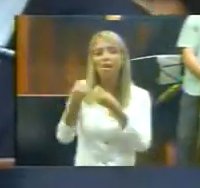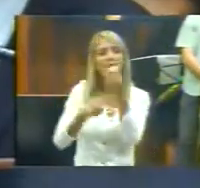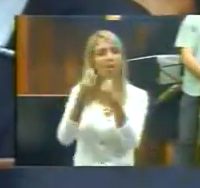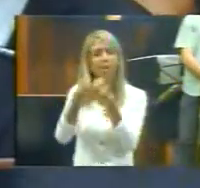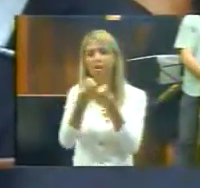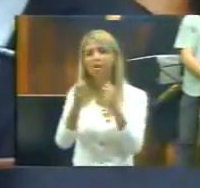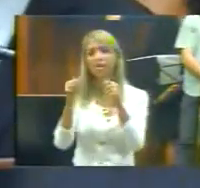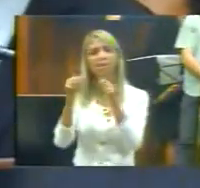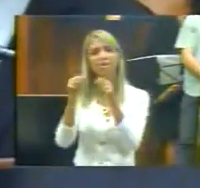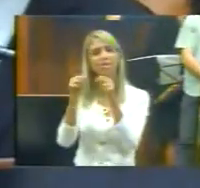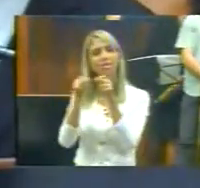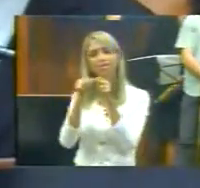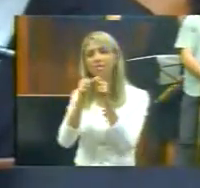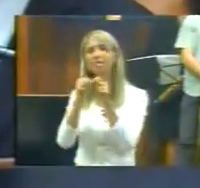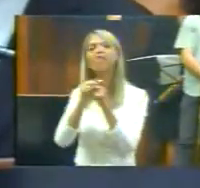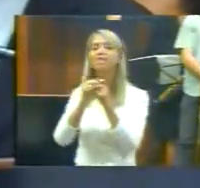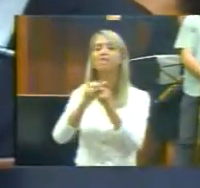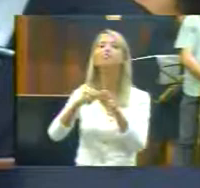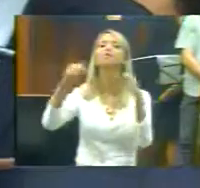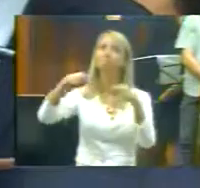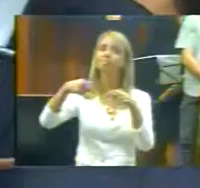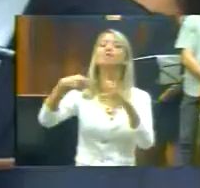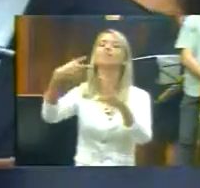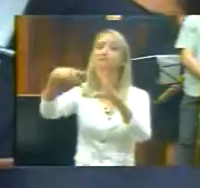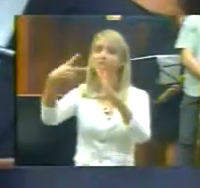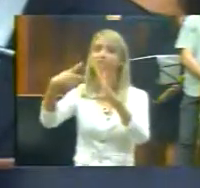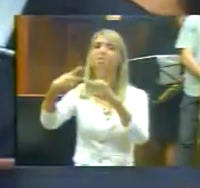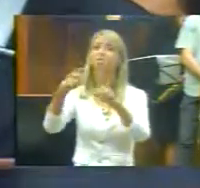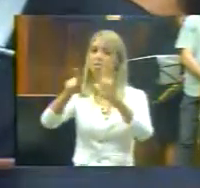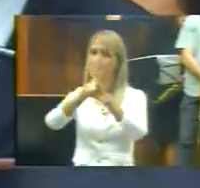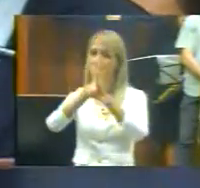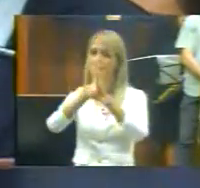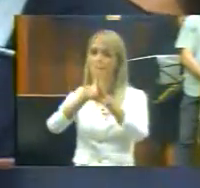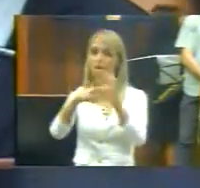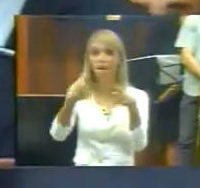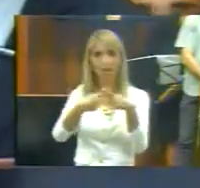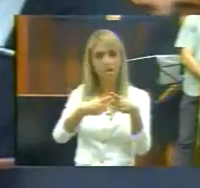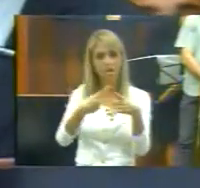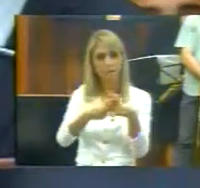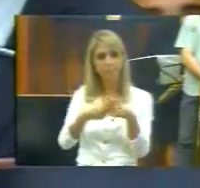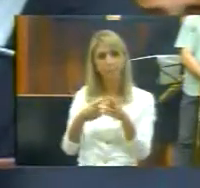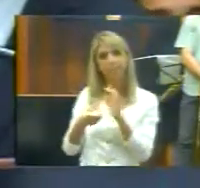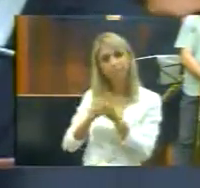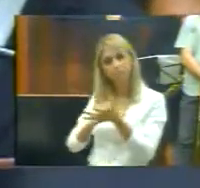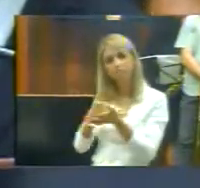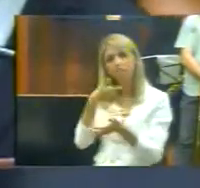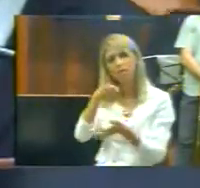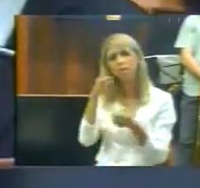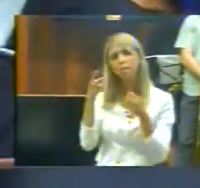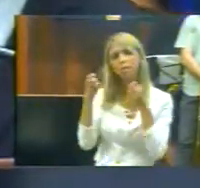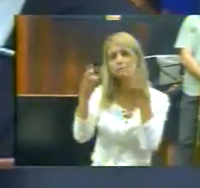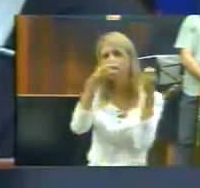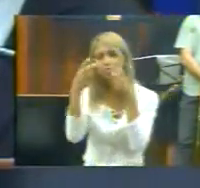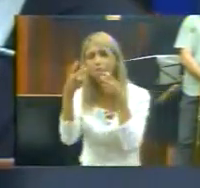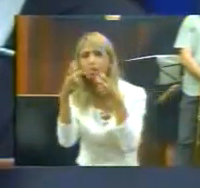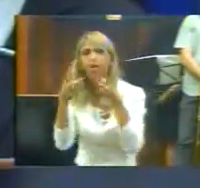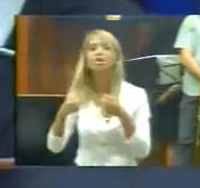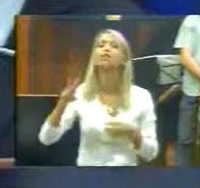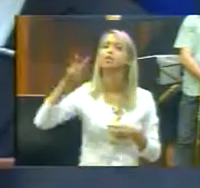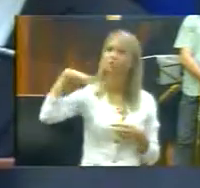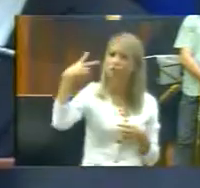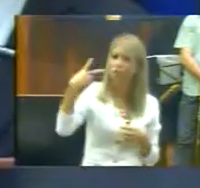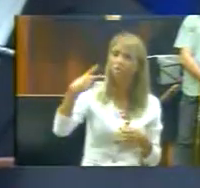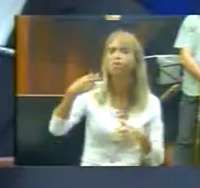funciona uma casa de leis. Porque a visão que muitas vezes nós temos é de que o vereador, o